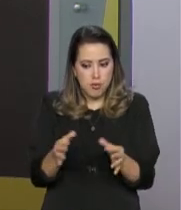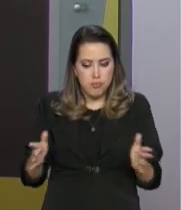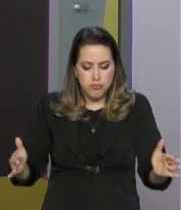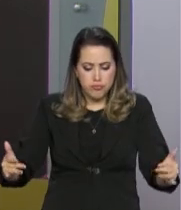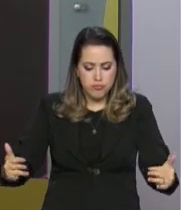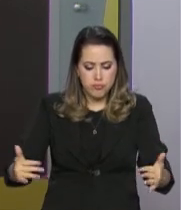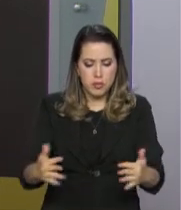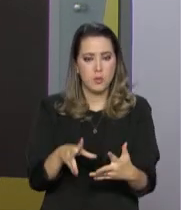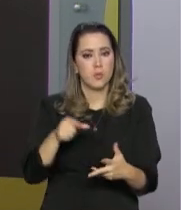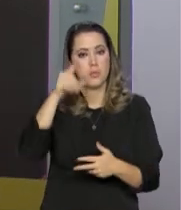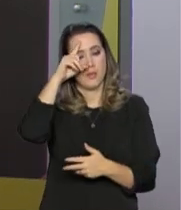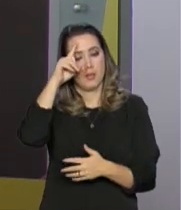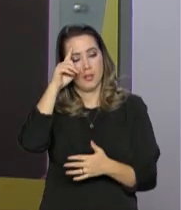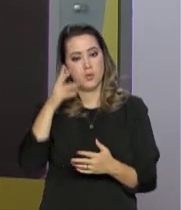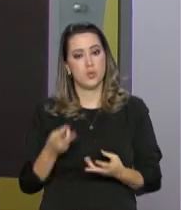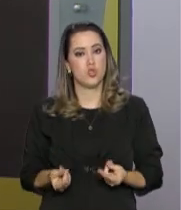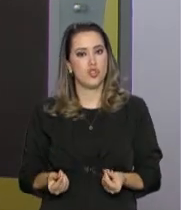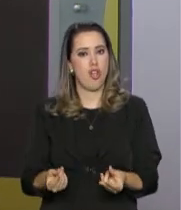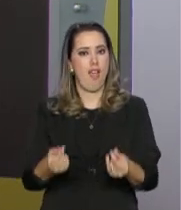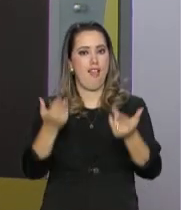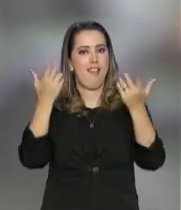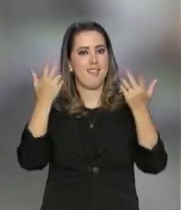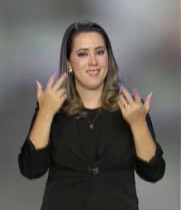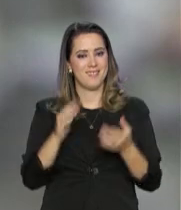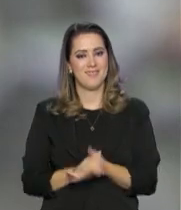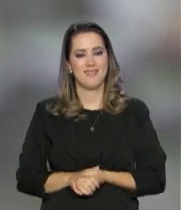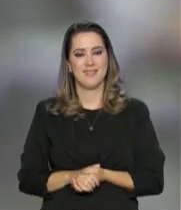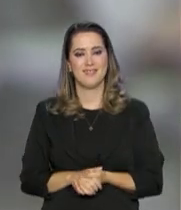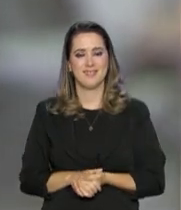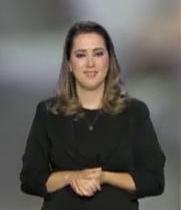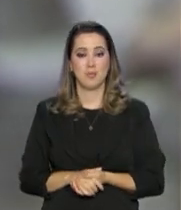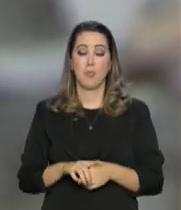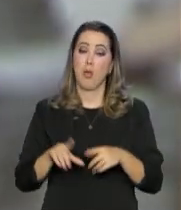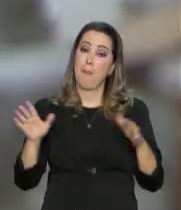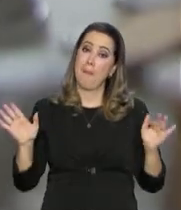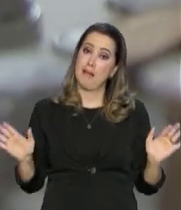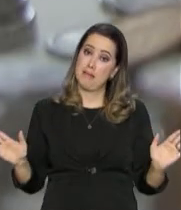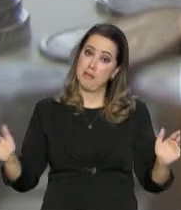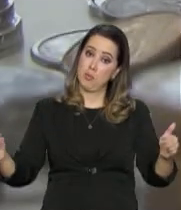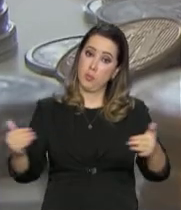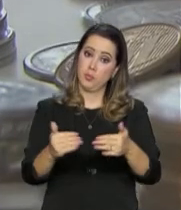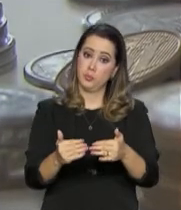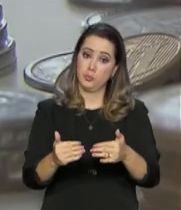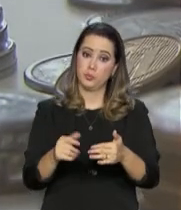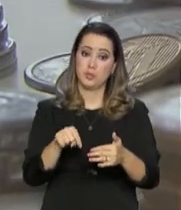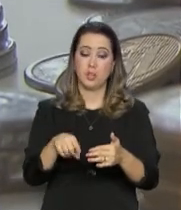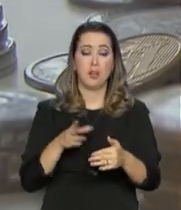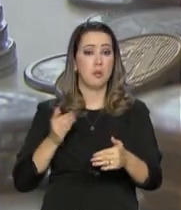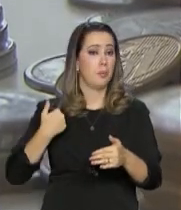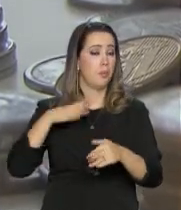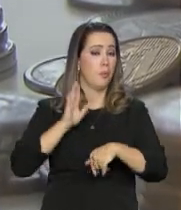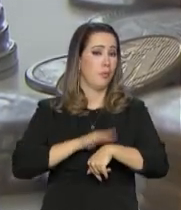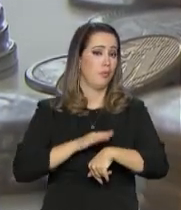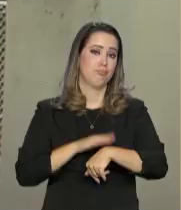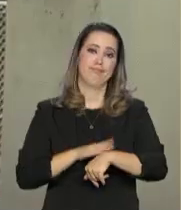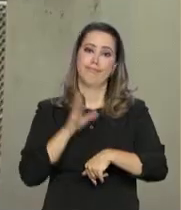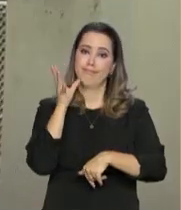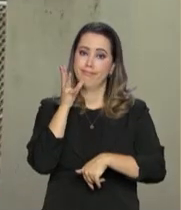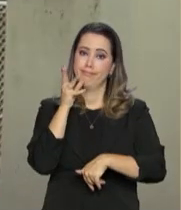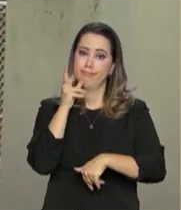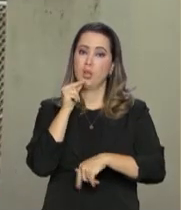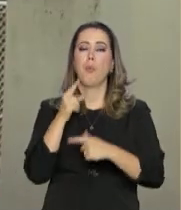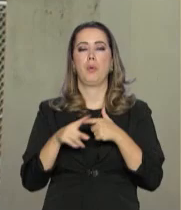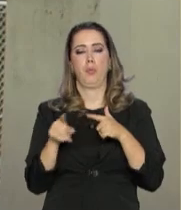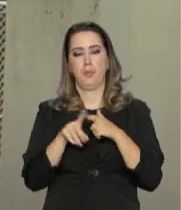todos os dias ela valem elas valem muito empenho mas guardar moedas por longos períodos pode prejudicar a economia